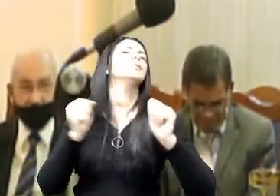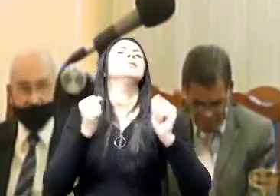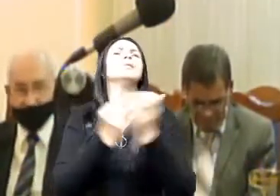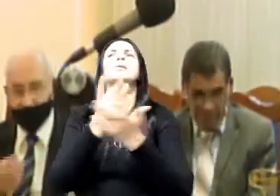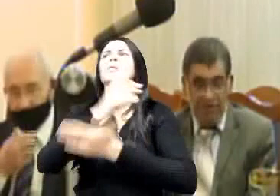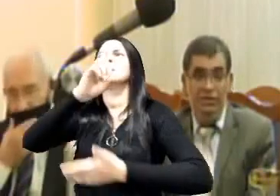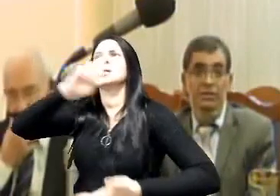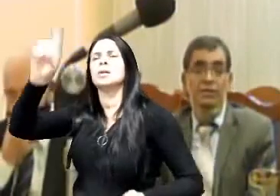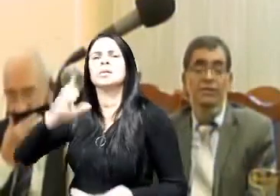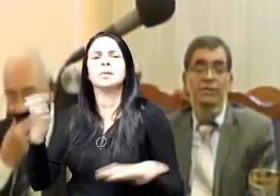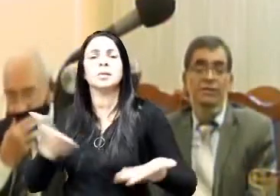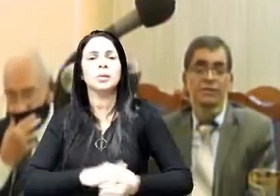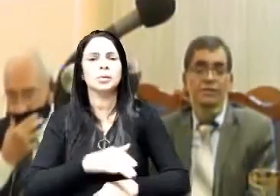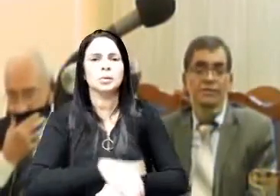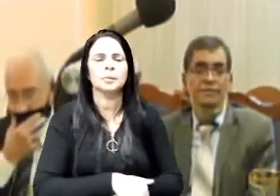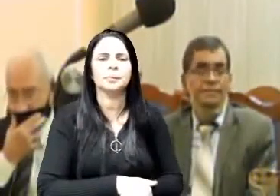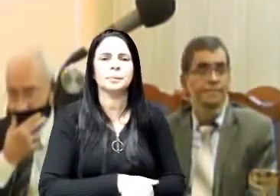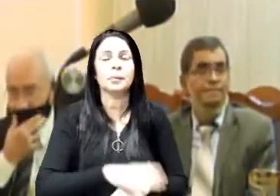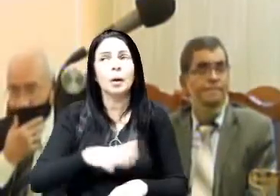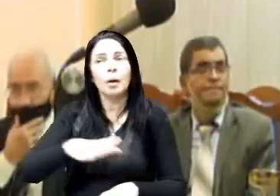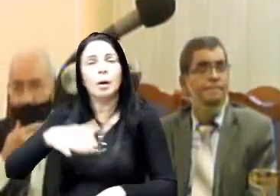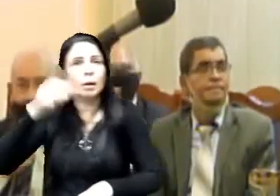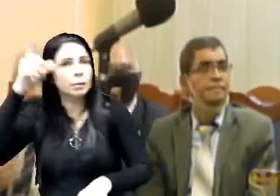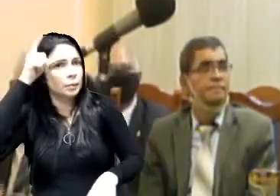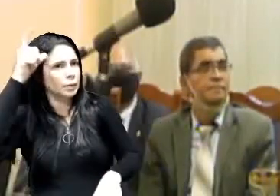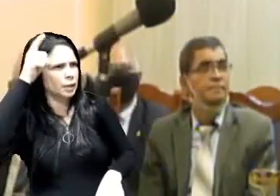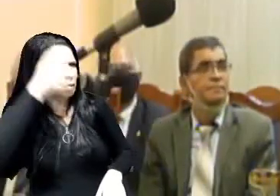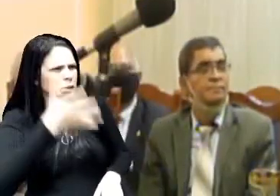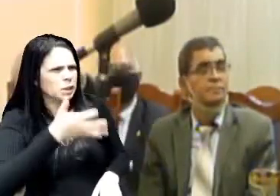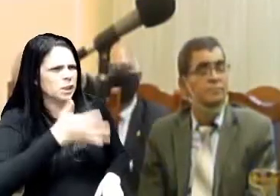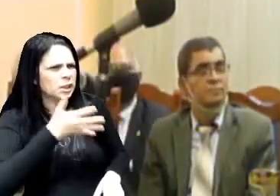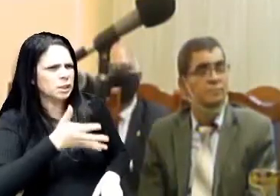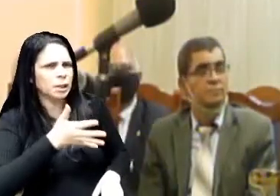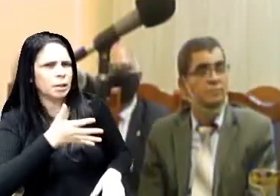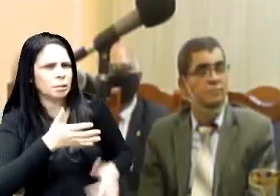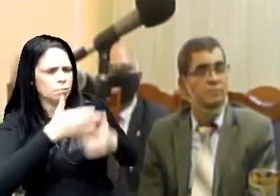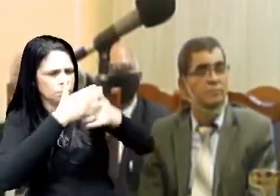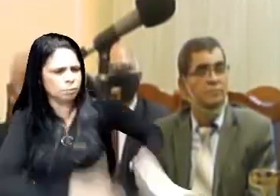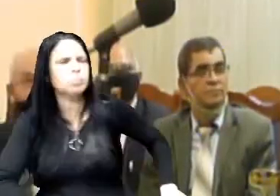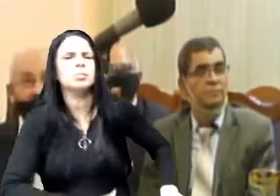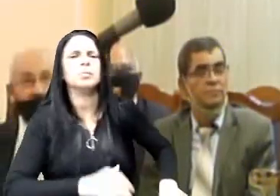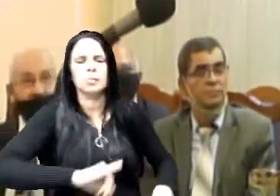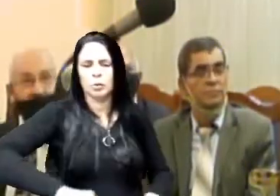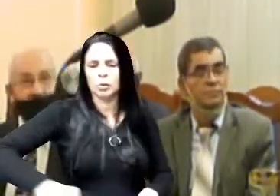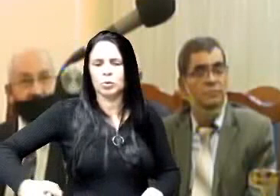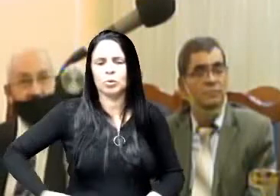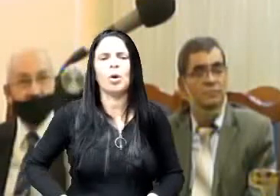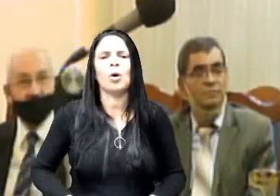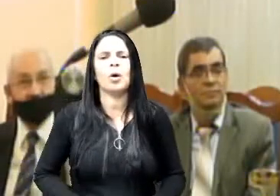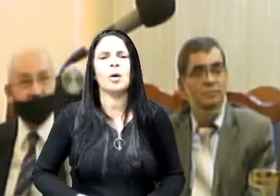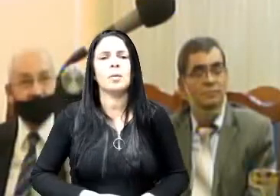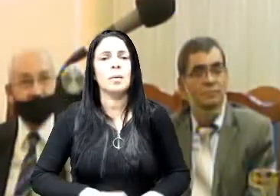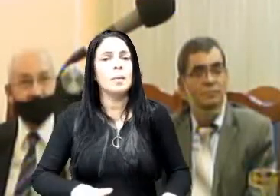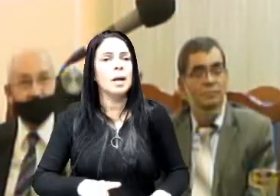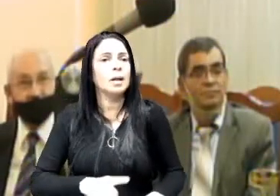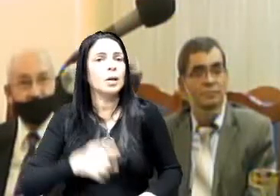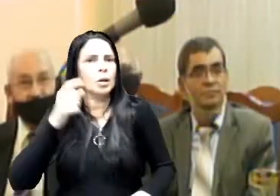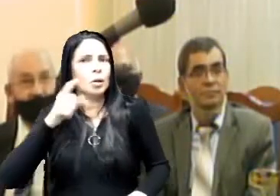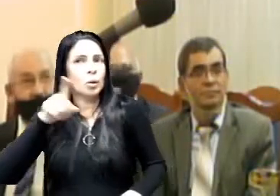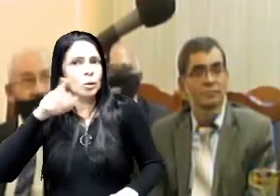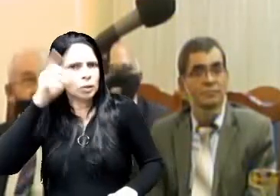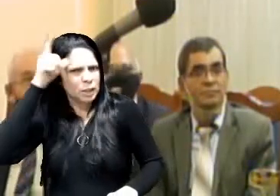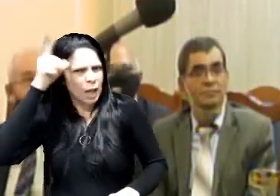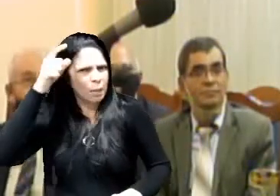destruir Jó. Provou Jó ao extremo. Quando ele pensou que Jó estava destruído,